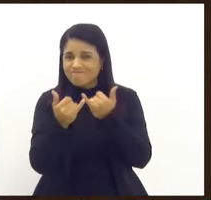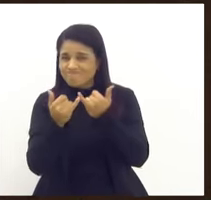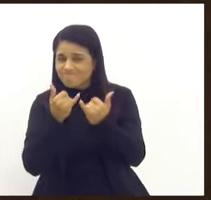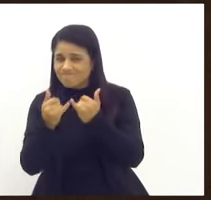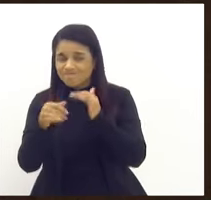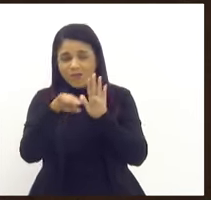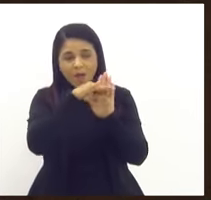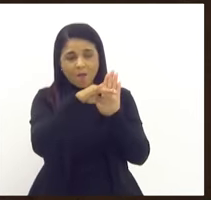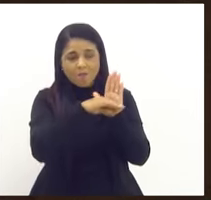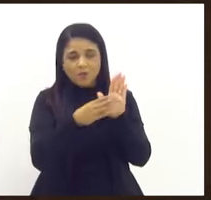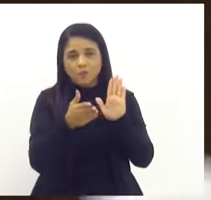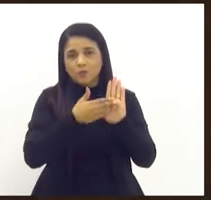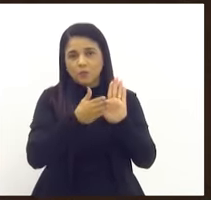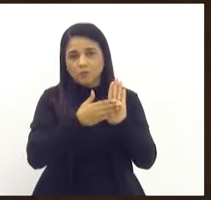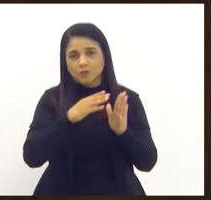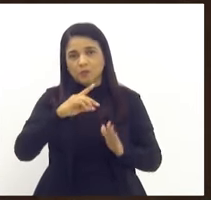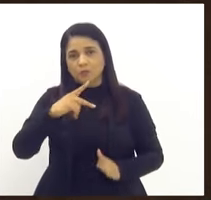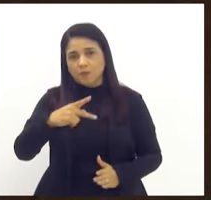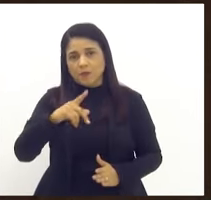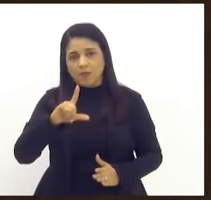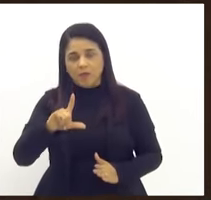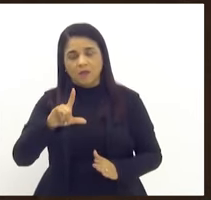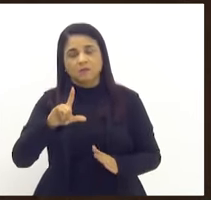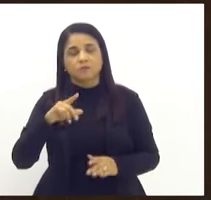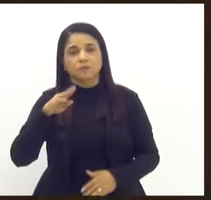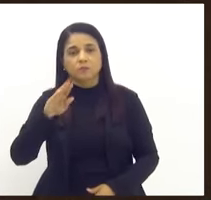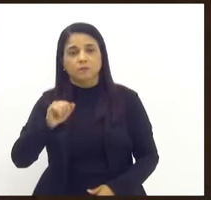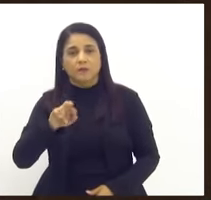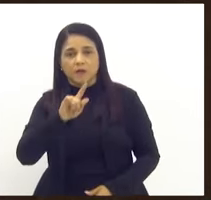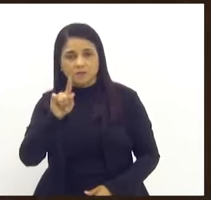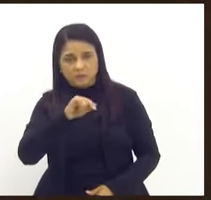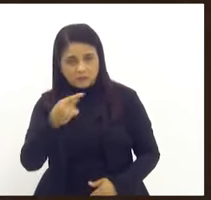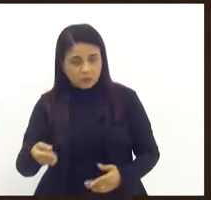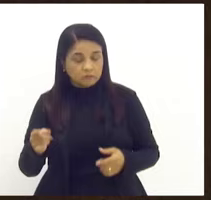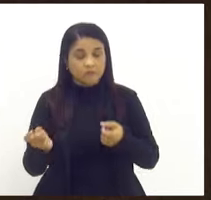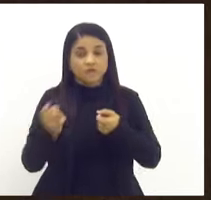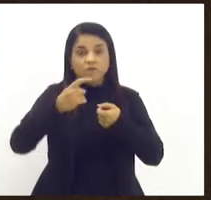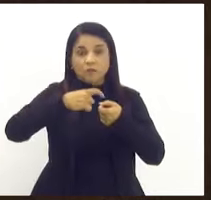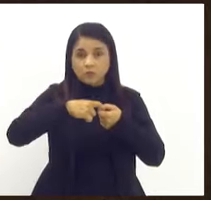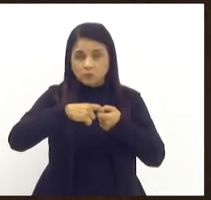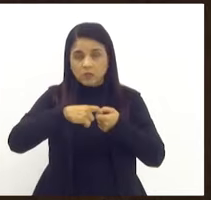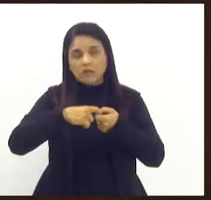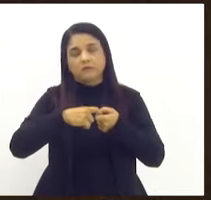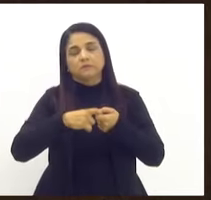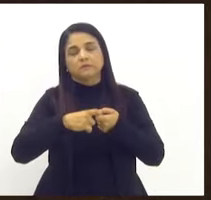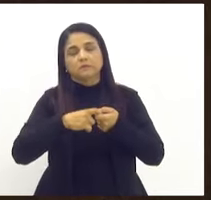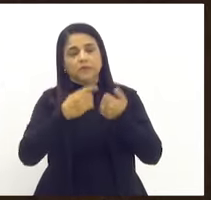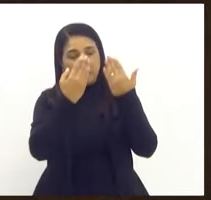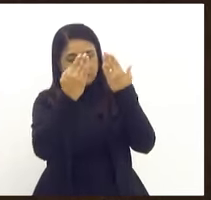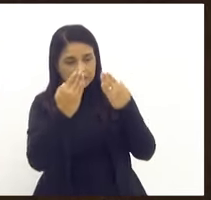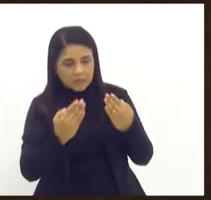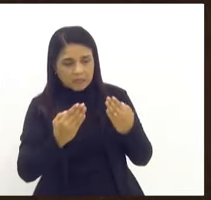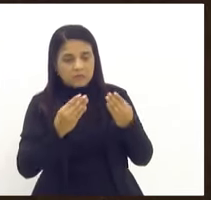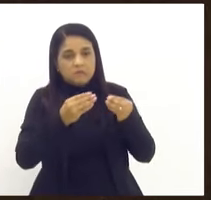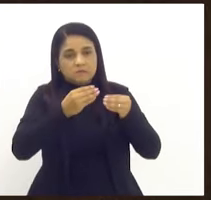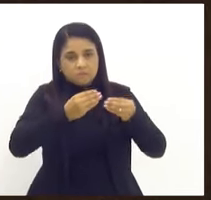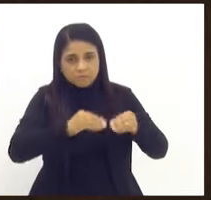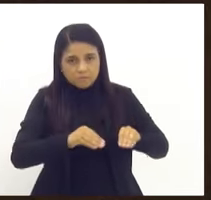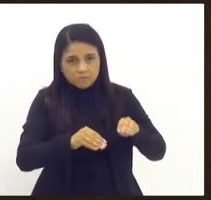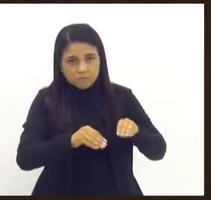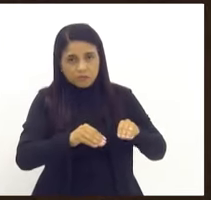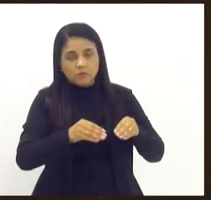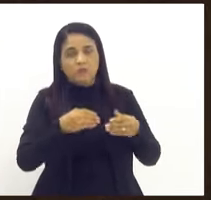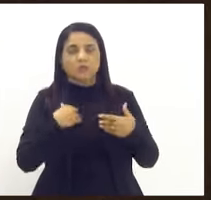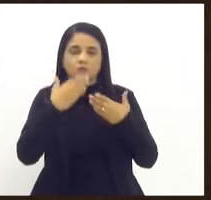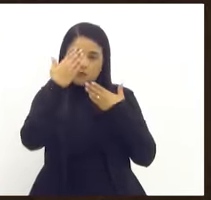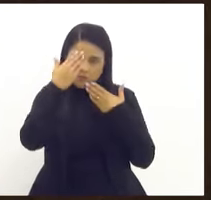pauta proposta pelo PL do deputado brasão Então se vossa excelência puder remeter a ccj para análise da eventual prab agradeço a vossa